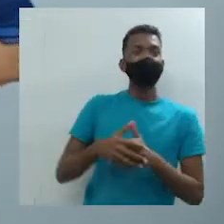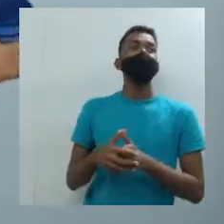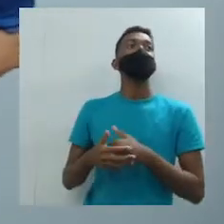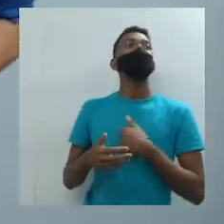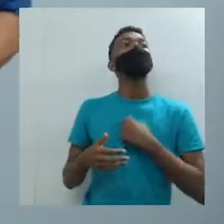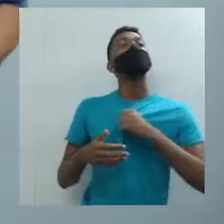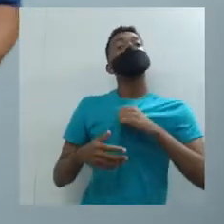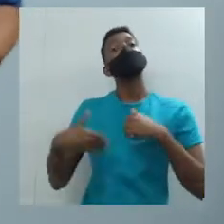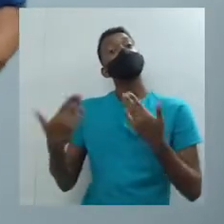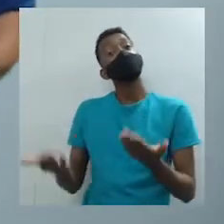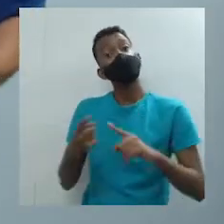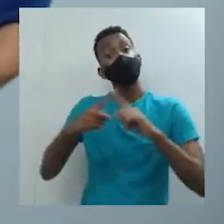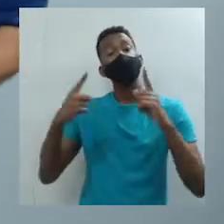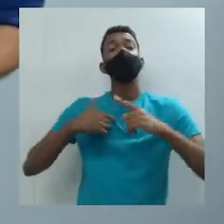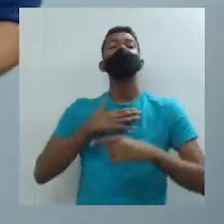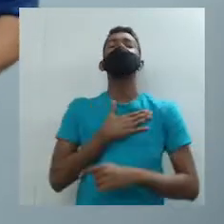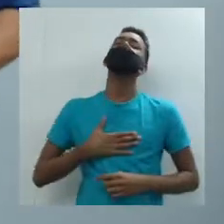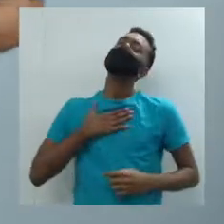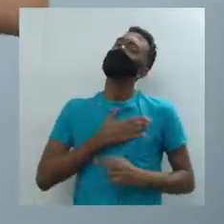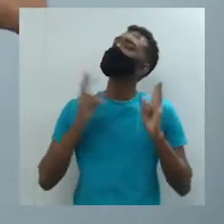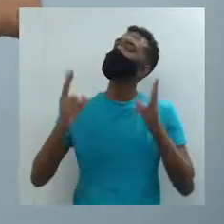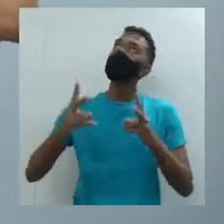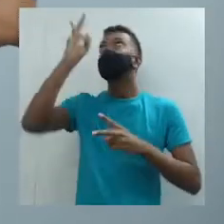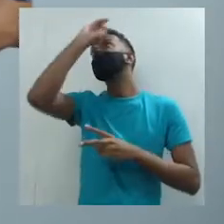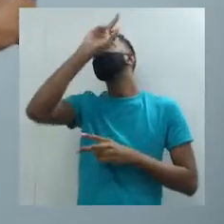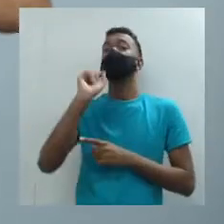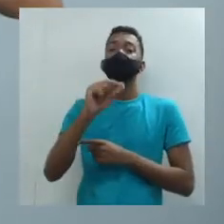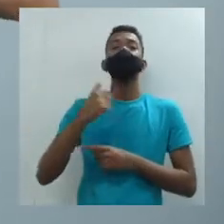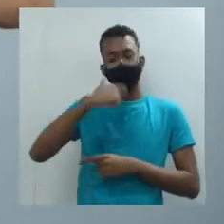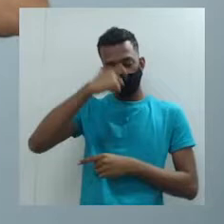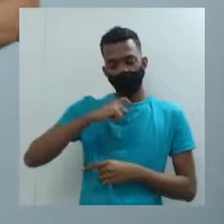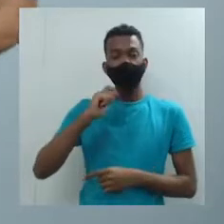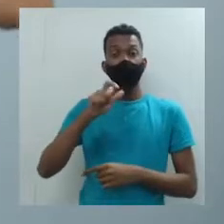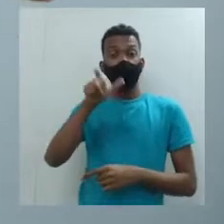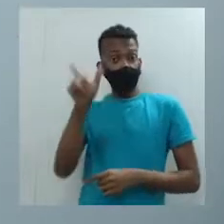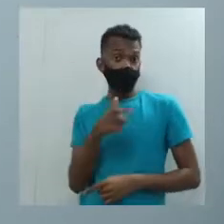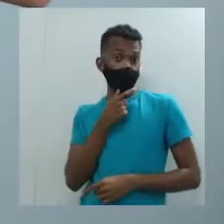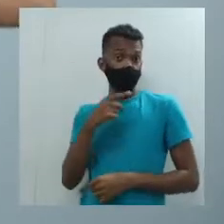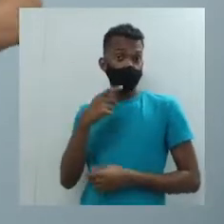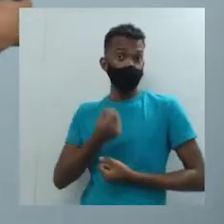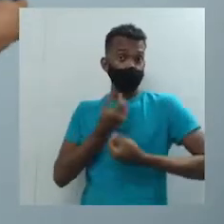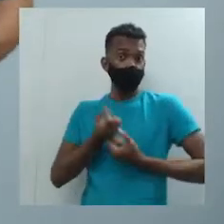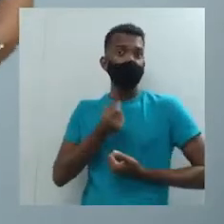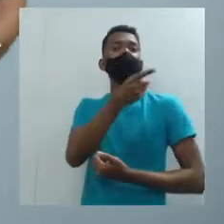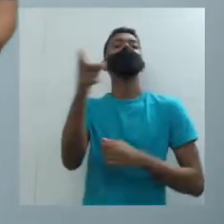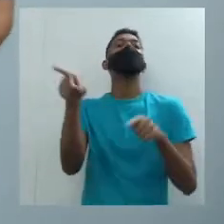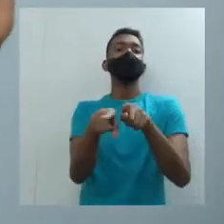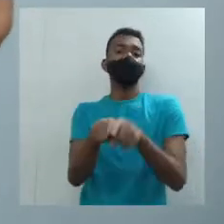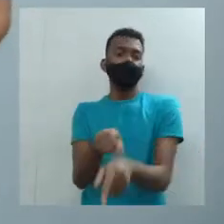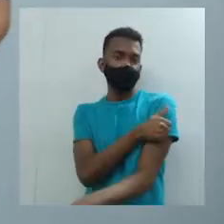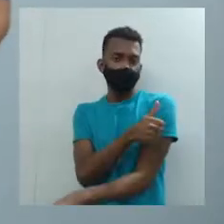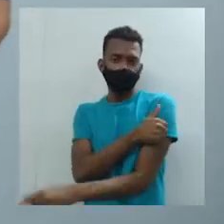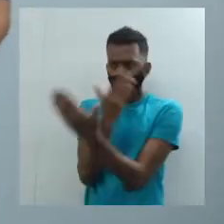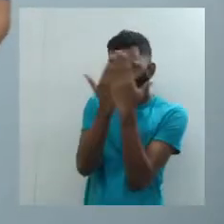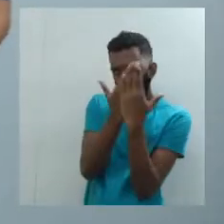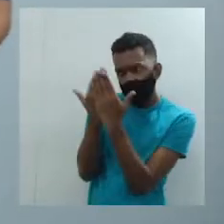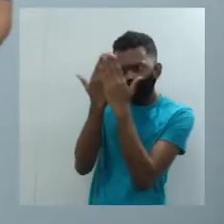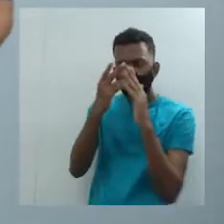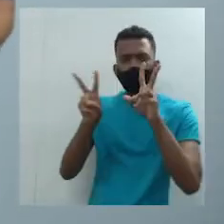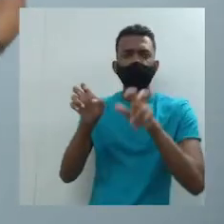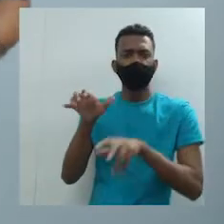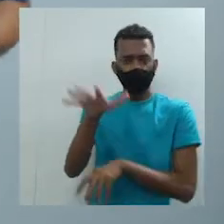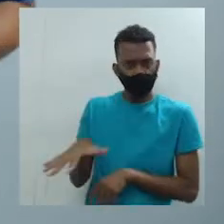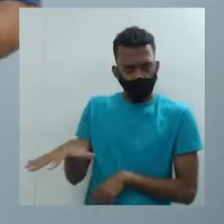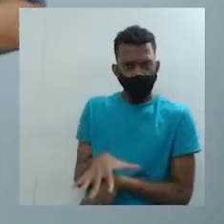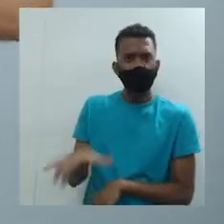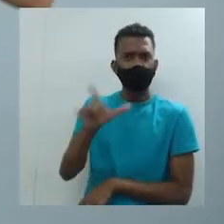Mas eu gostaria, mais uma vez, de lembrar sempre como poeta que ele foi, e vocês são estudantes da questão da literatura, vão